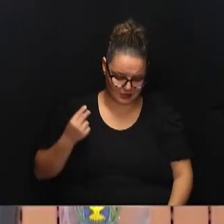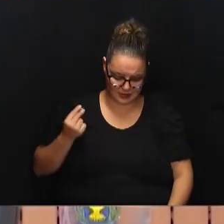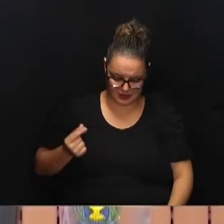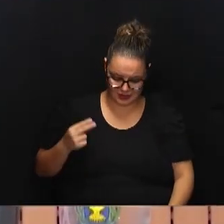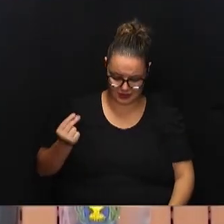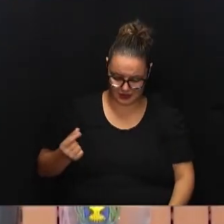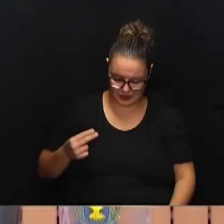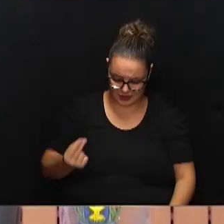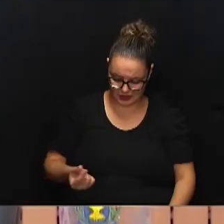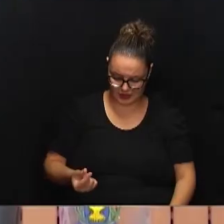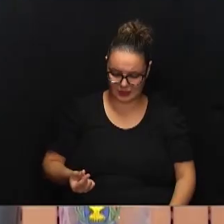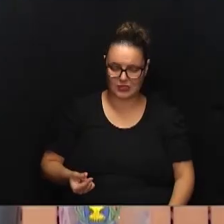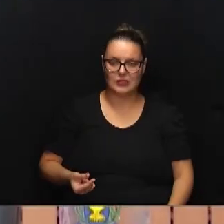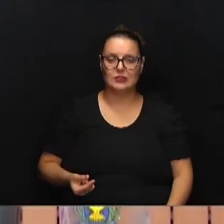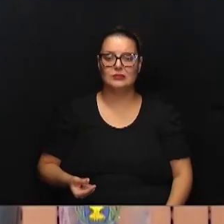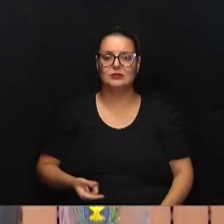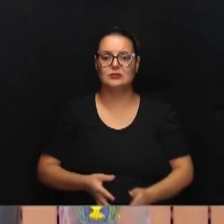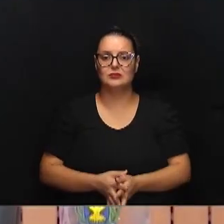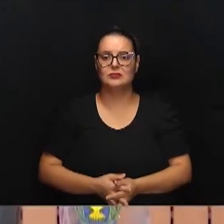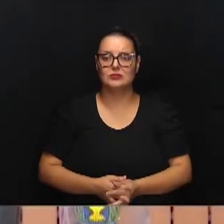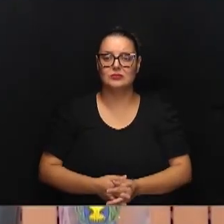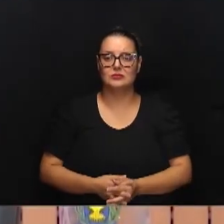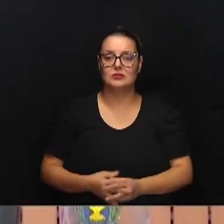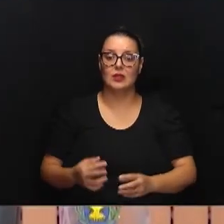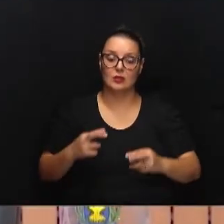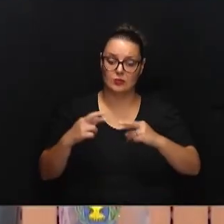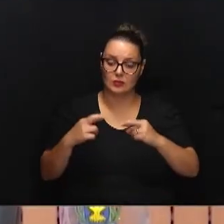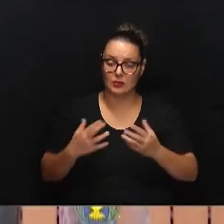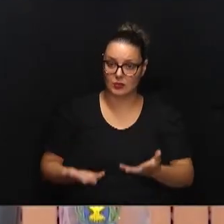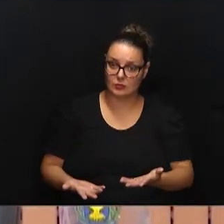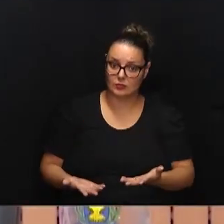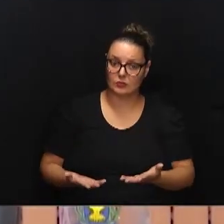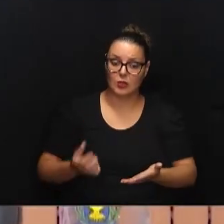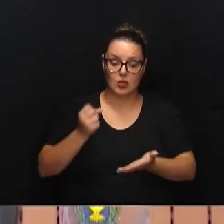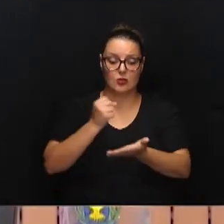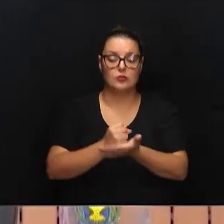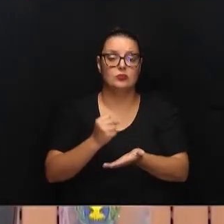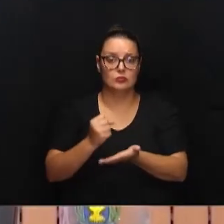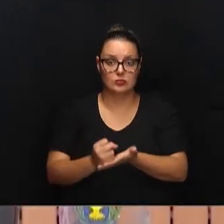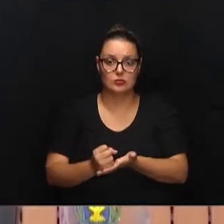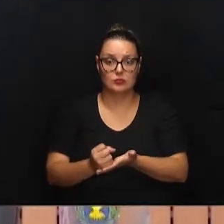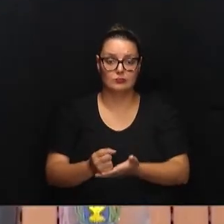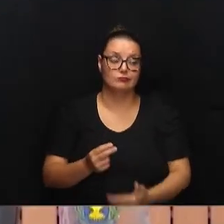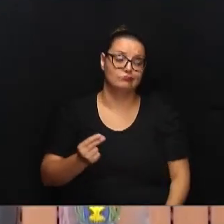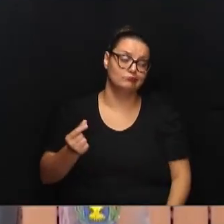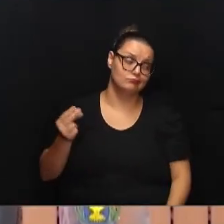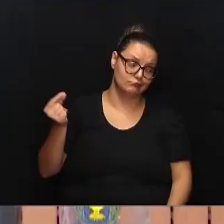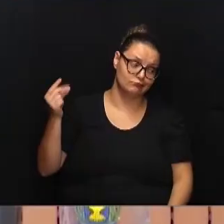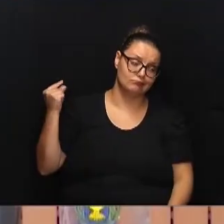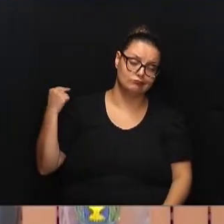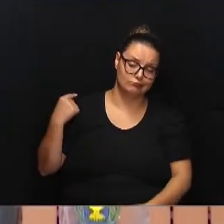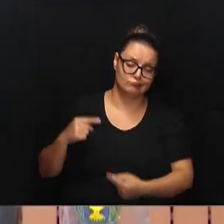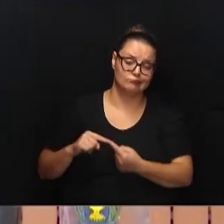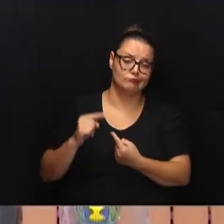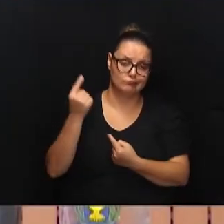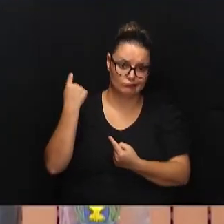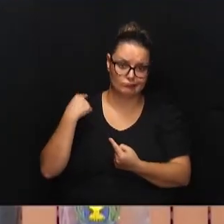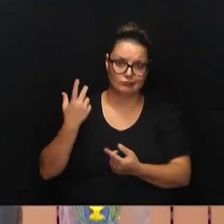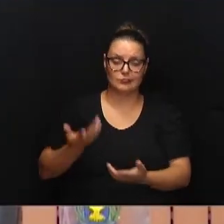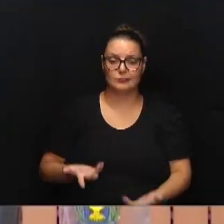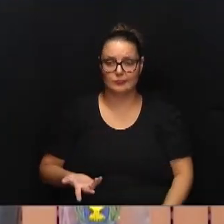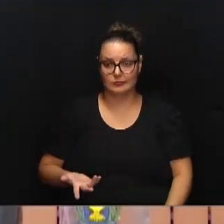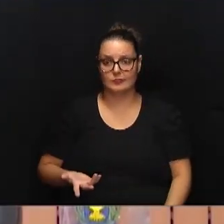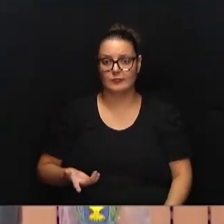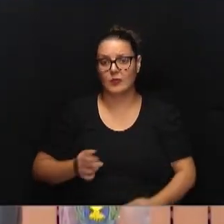anos, que que prevê um contrato de décadas e com